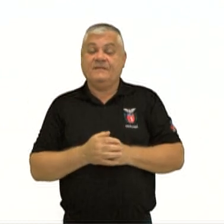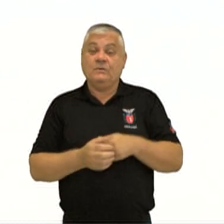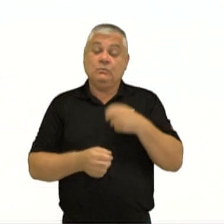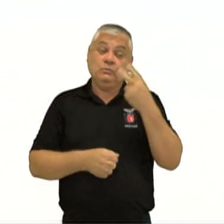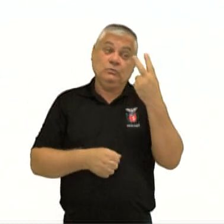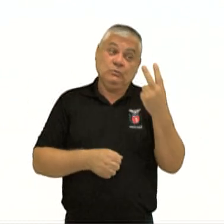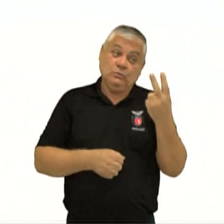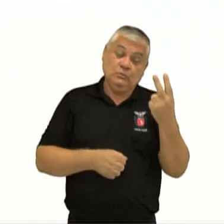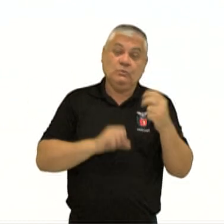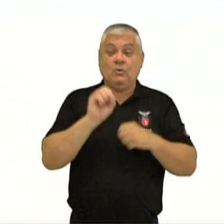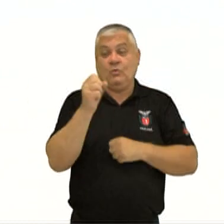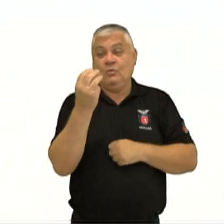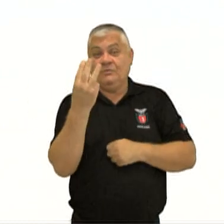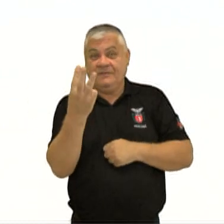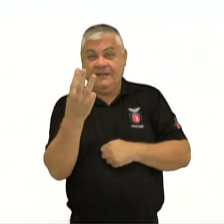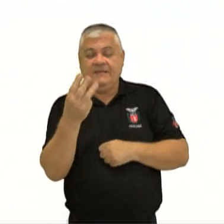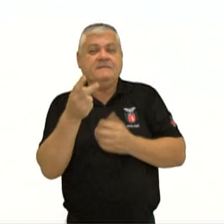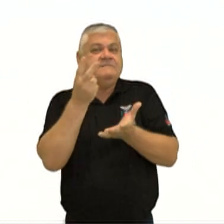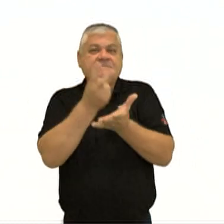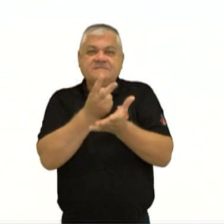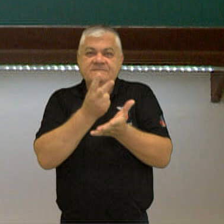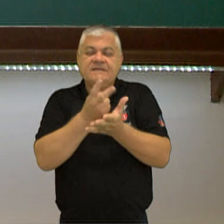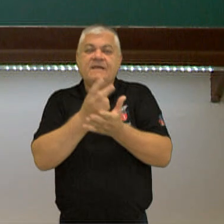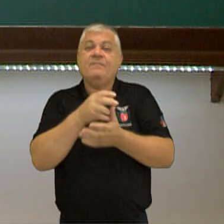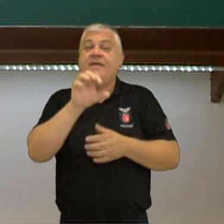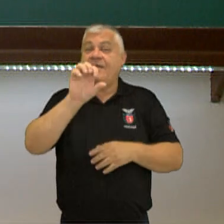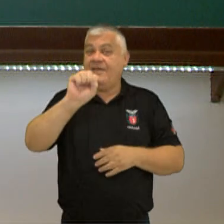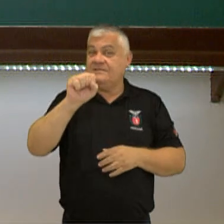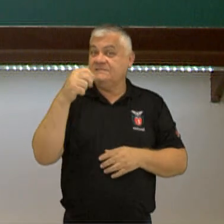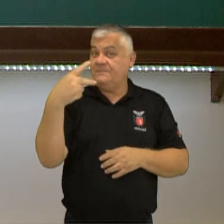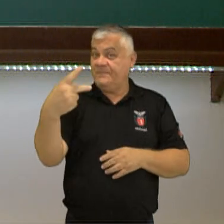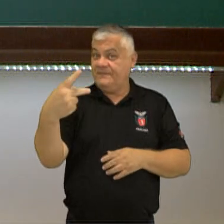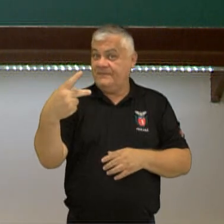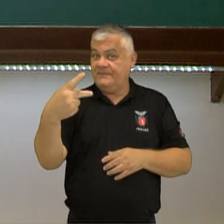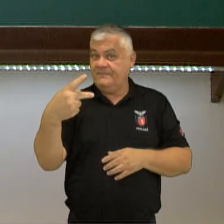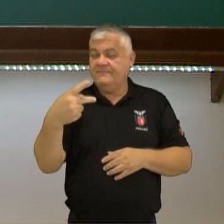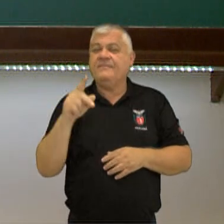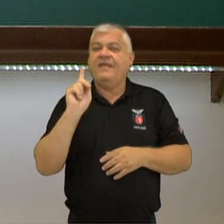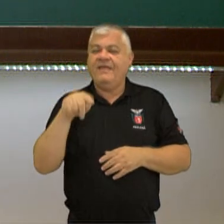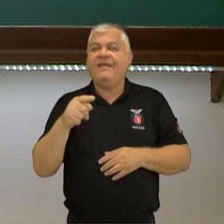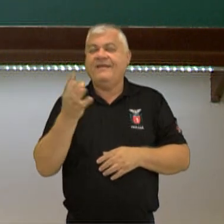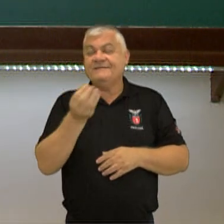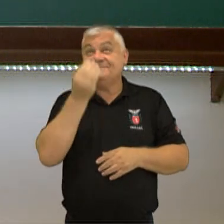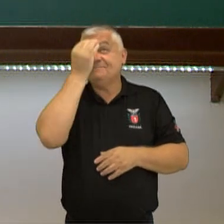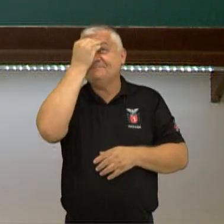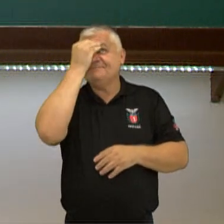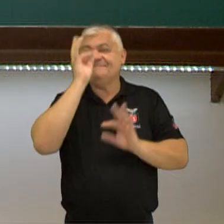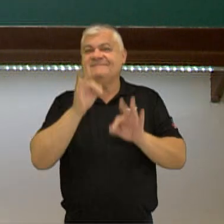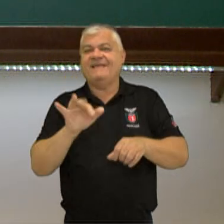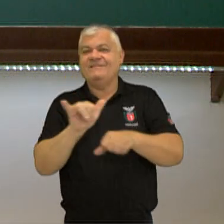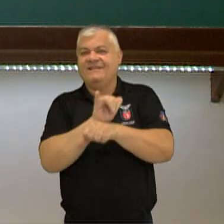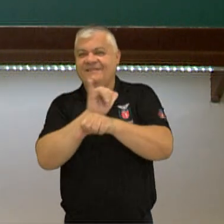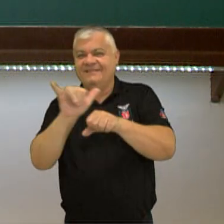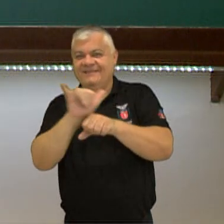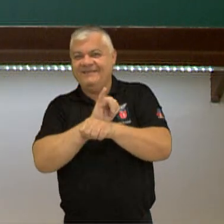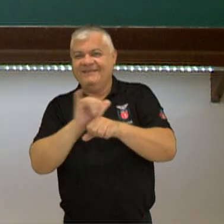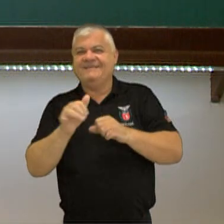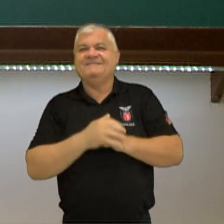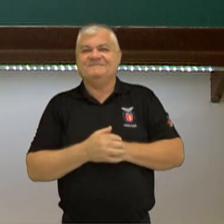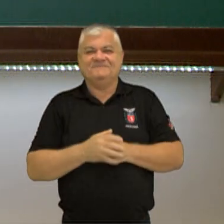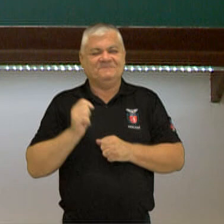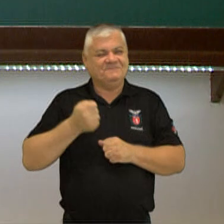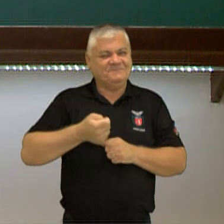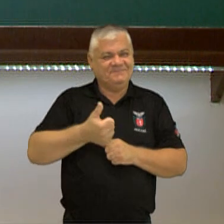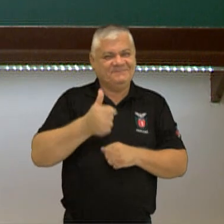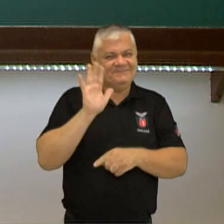uma tripla, a gente tem SP. Não se esqueçam disso. É uma forma de você guardar sempre, tá bom? Um macetinho aí